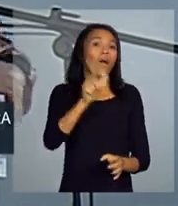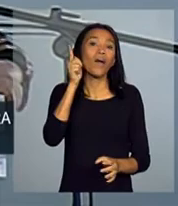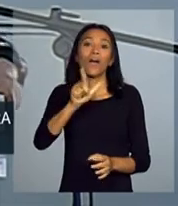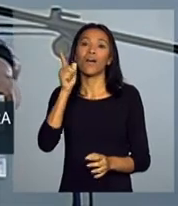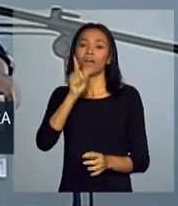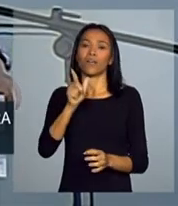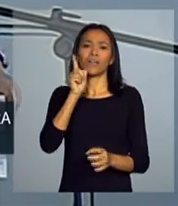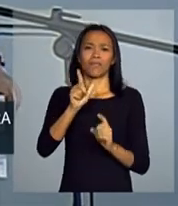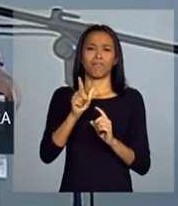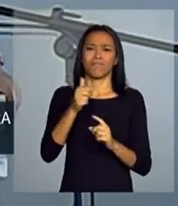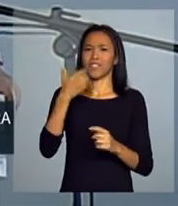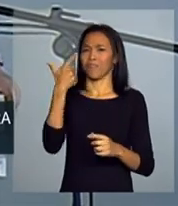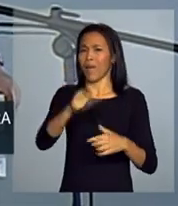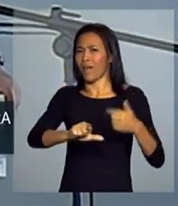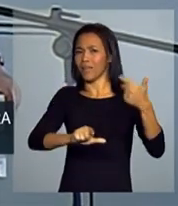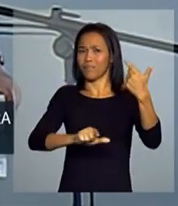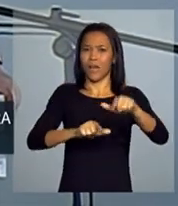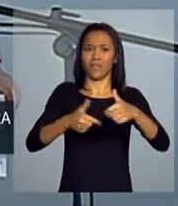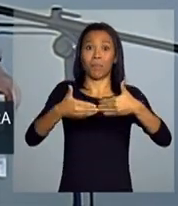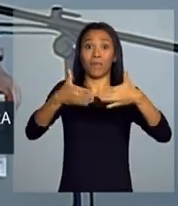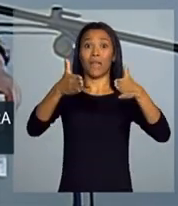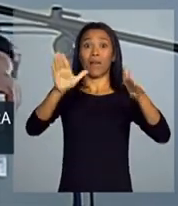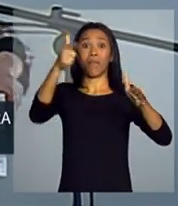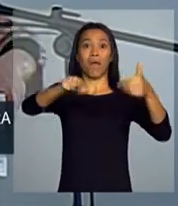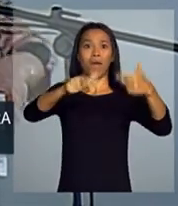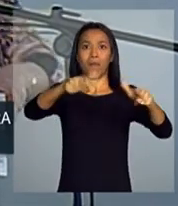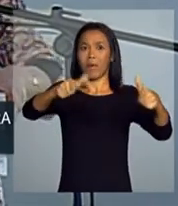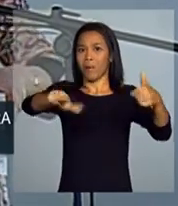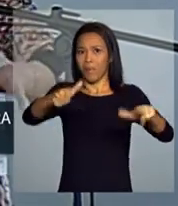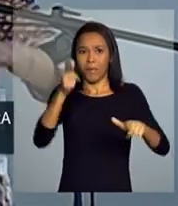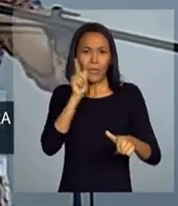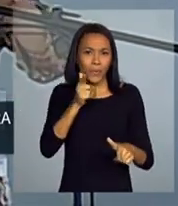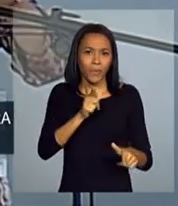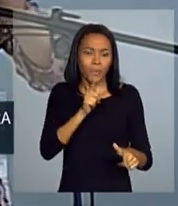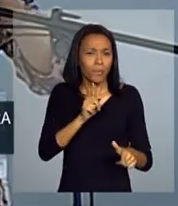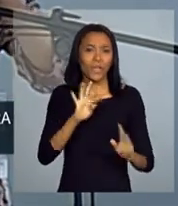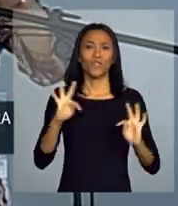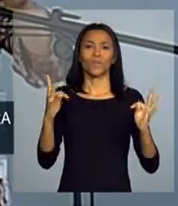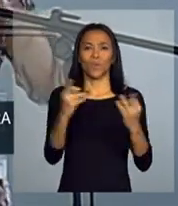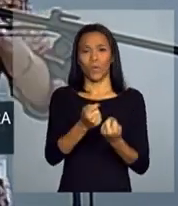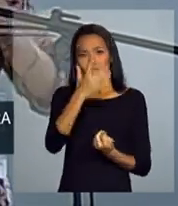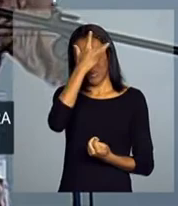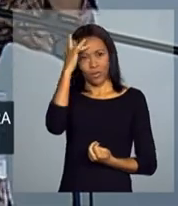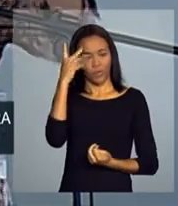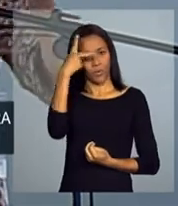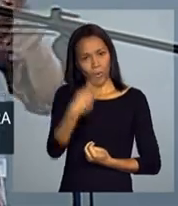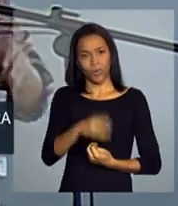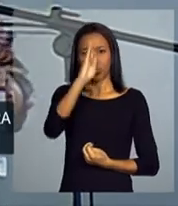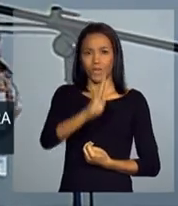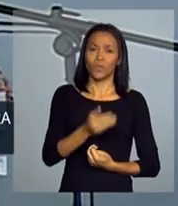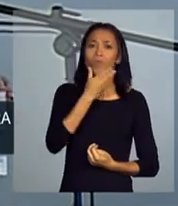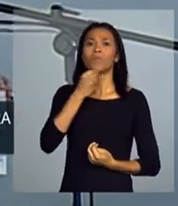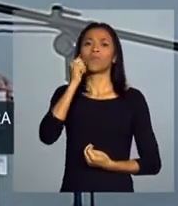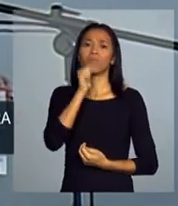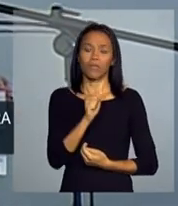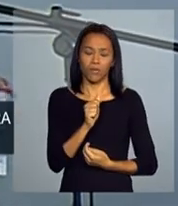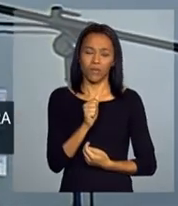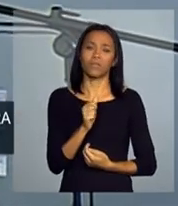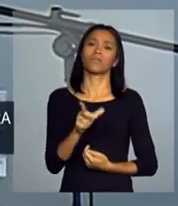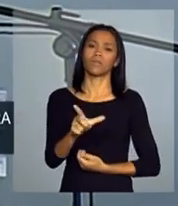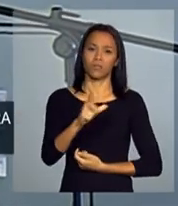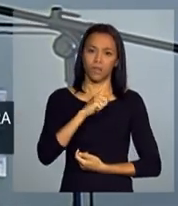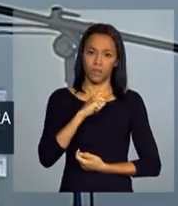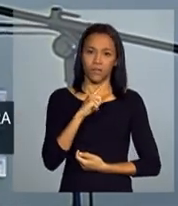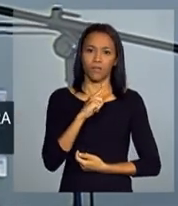sejam cada vez mais ampliadas, para que todos os brasileiros e brasileiras, por exemplo,